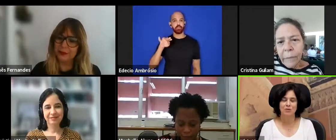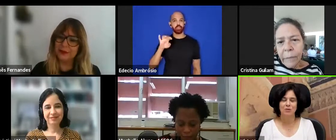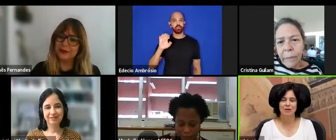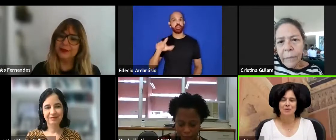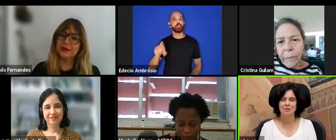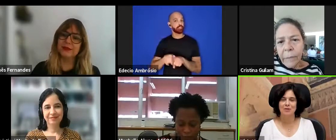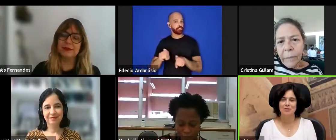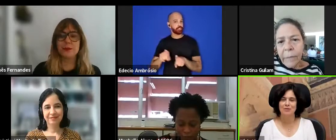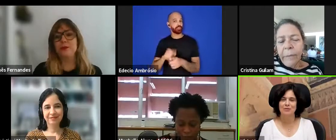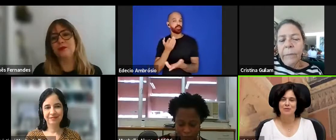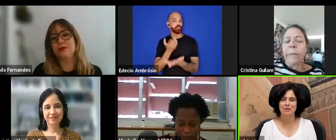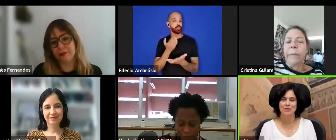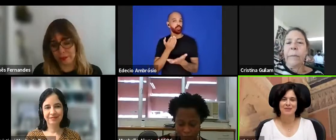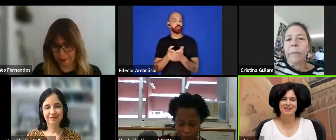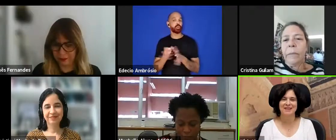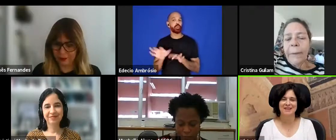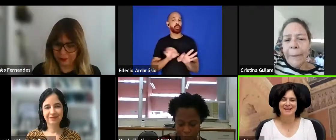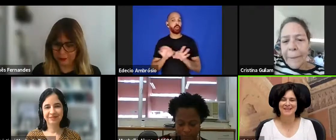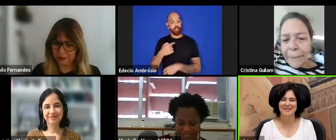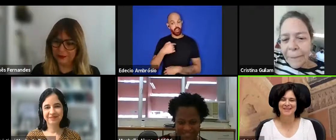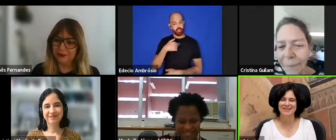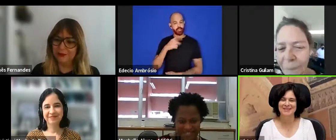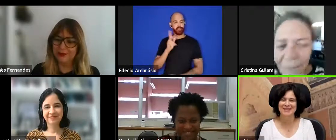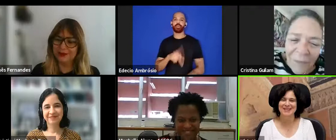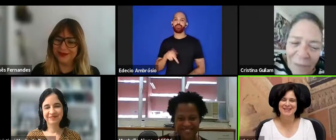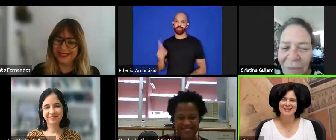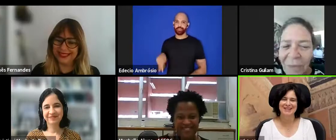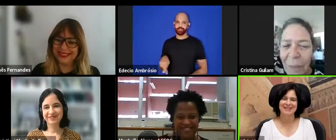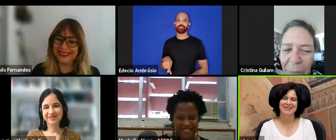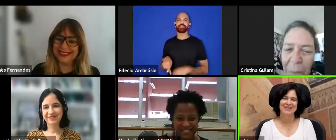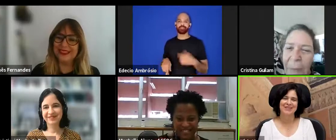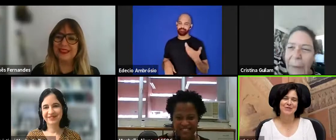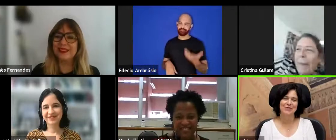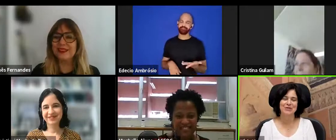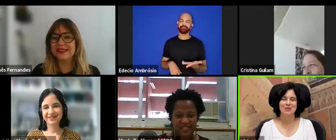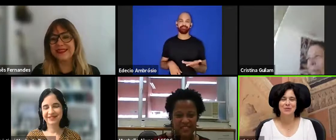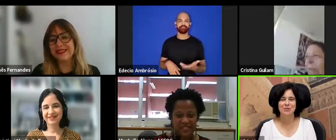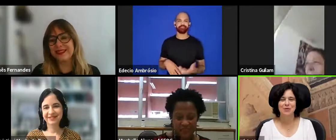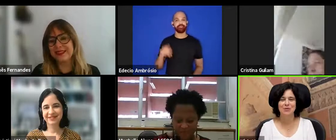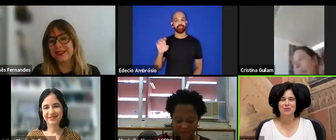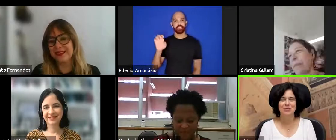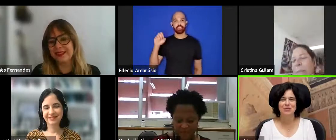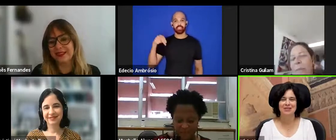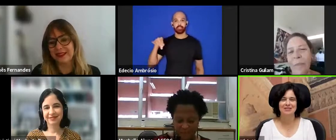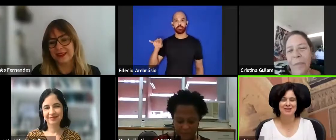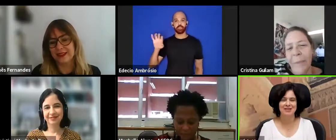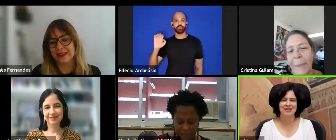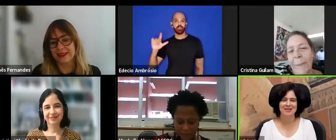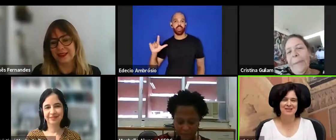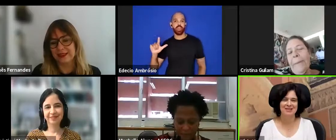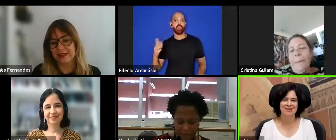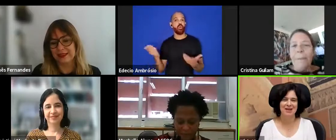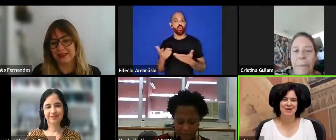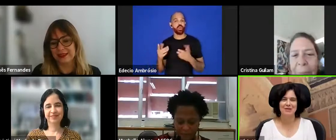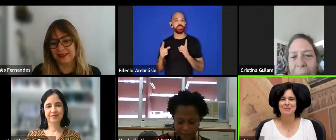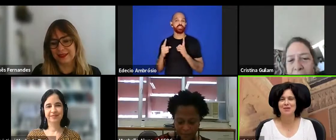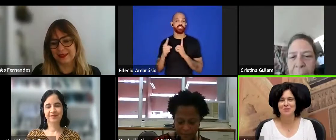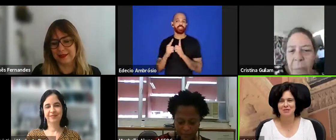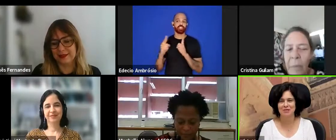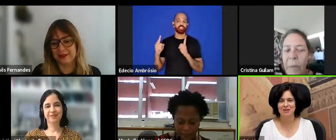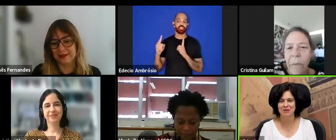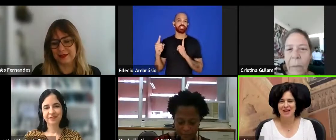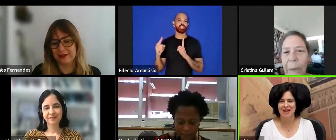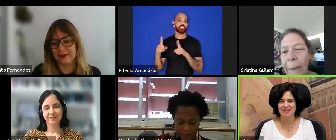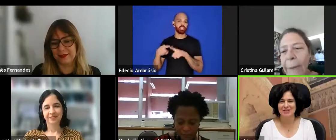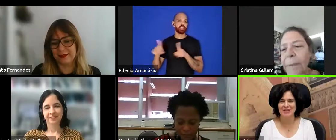do programa do qual sou professora, né? Então, acho que, Emanuel, hoje estou um pouco distante das salas de aula,